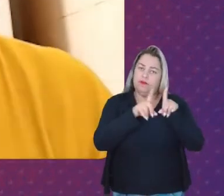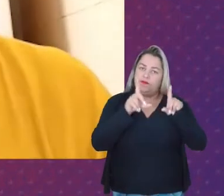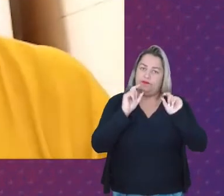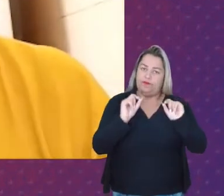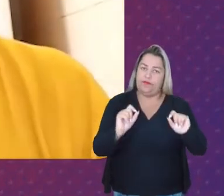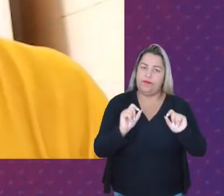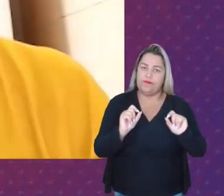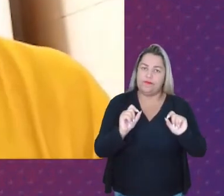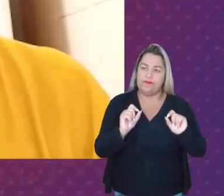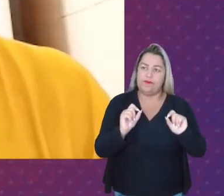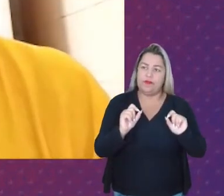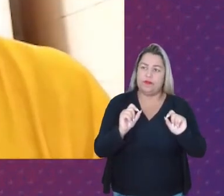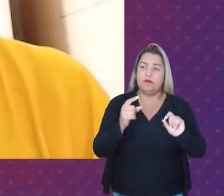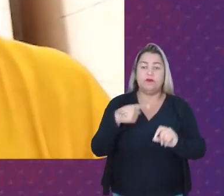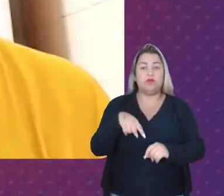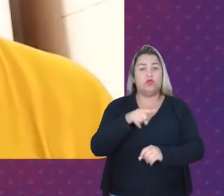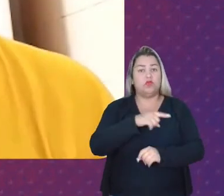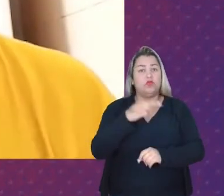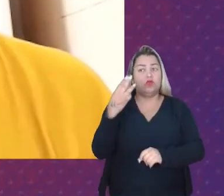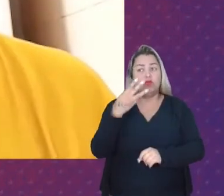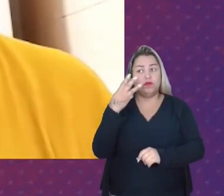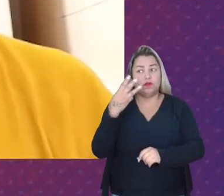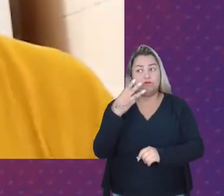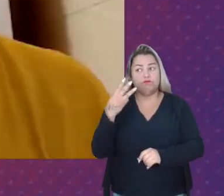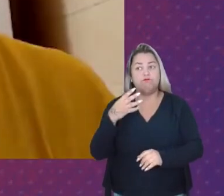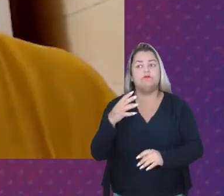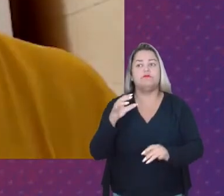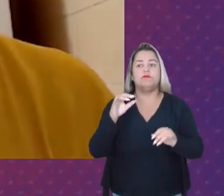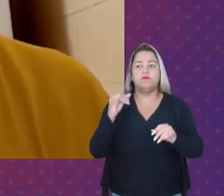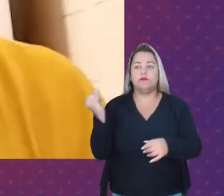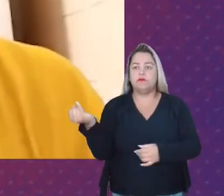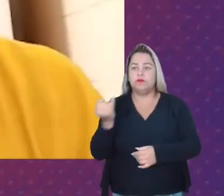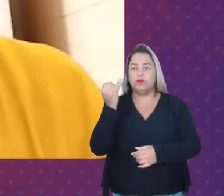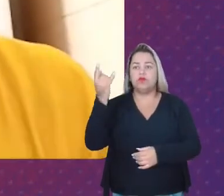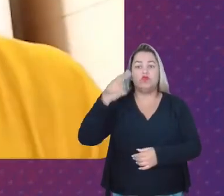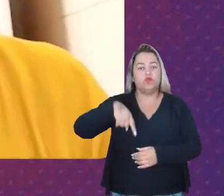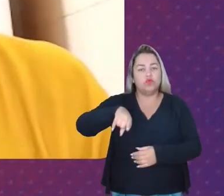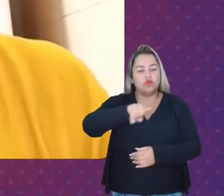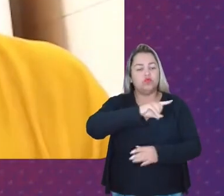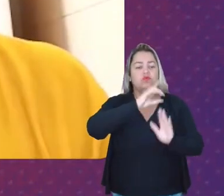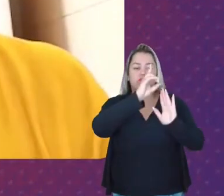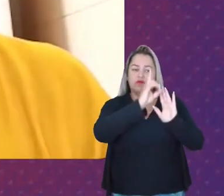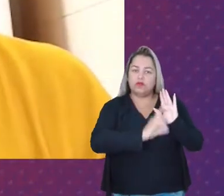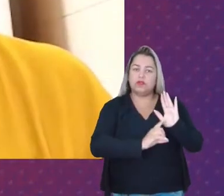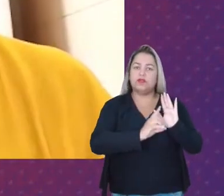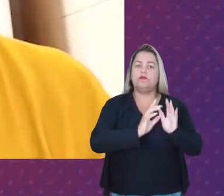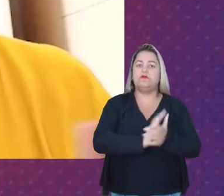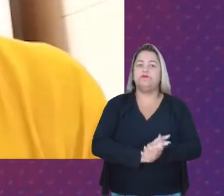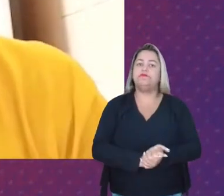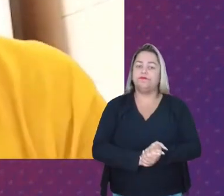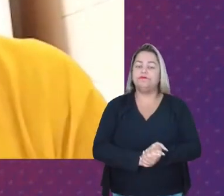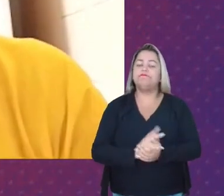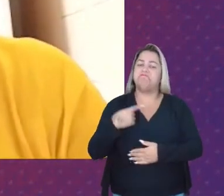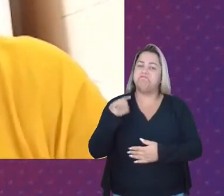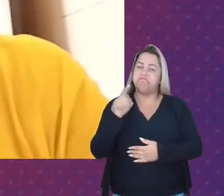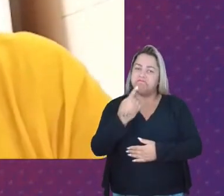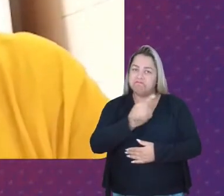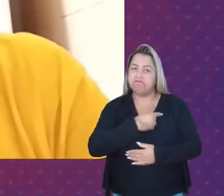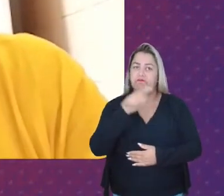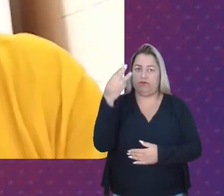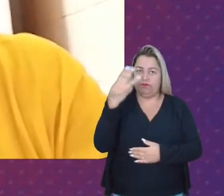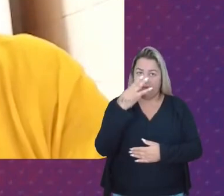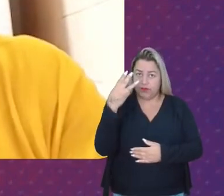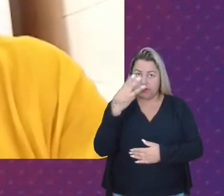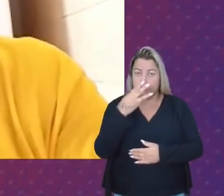um contraponto a nossa terceira campanha. Essencial são os nossos direitos. Foi a nossa terceira campanha.